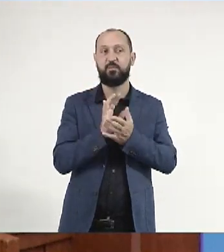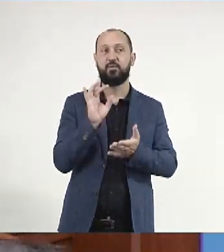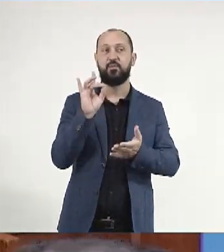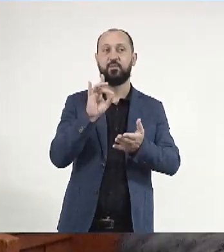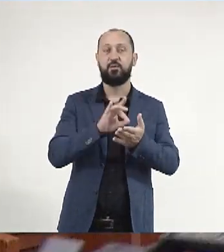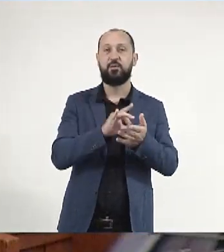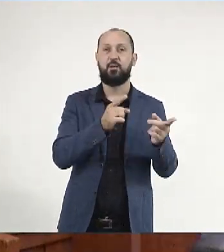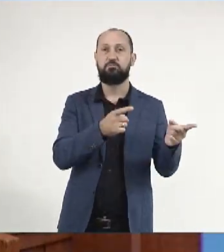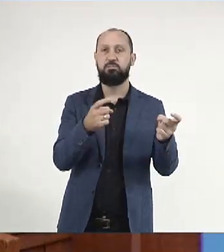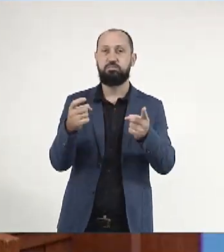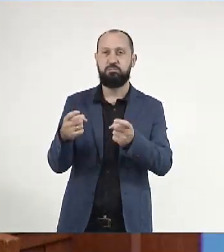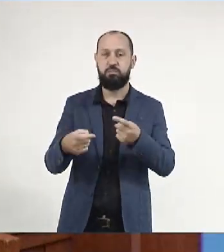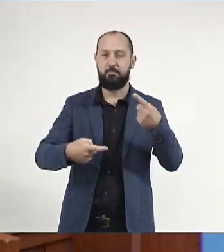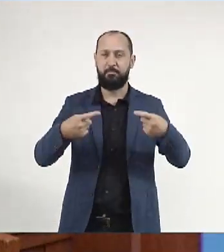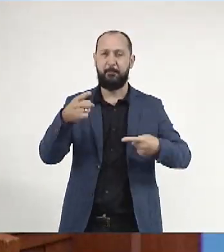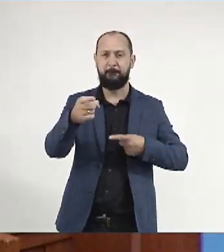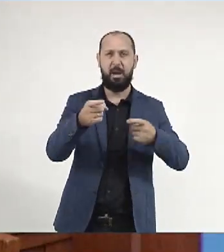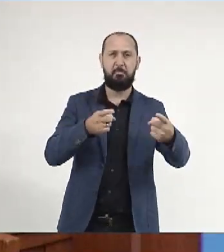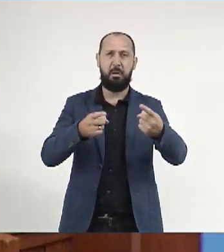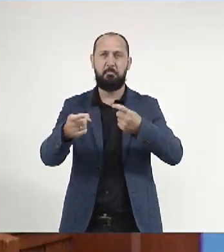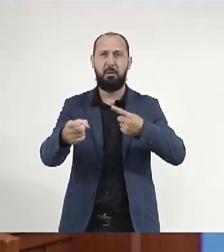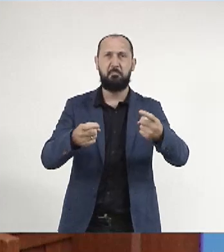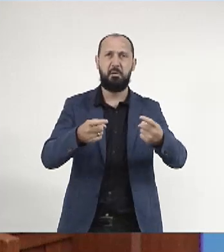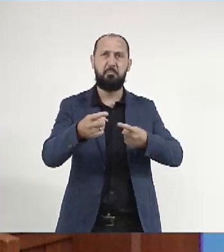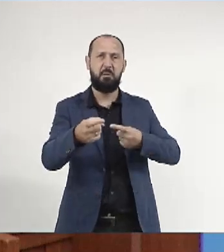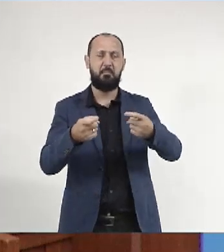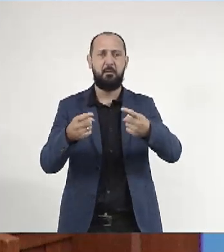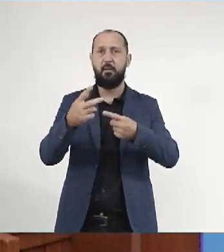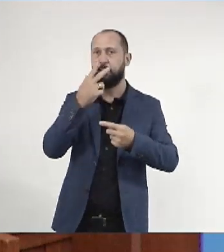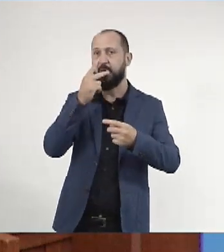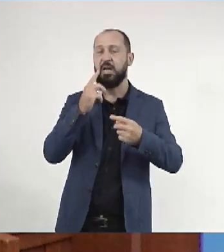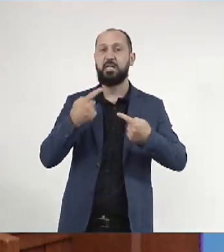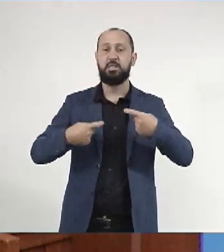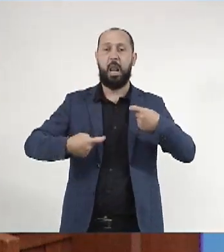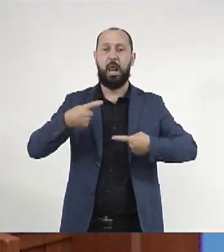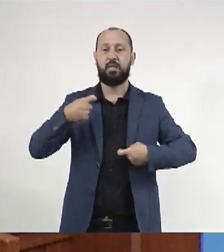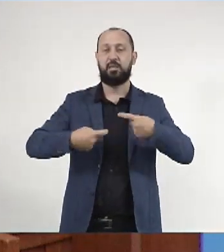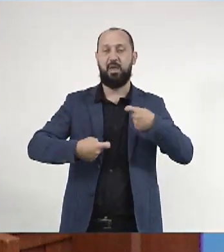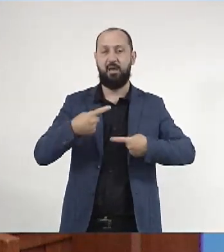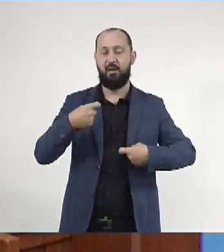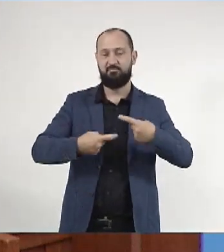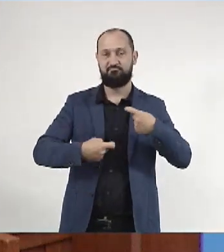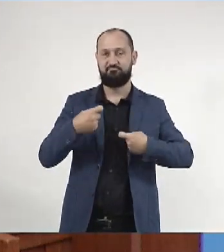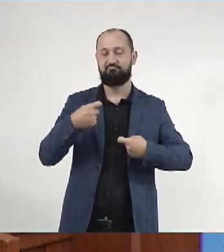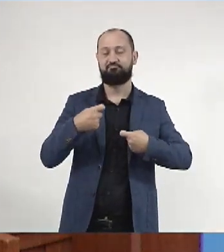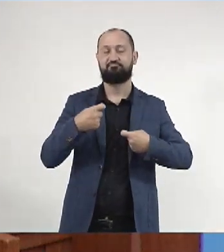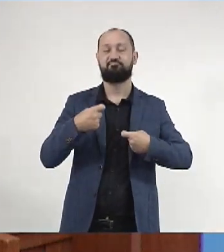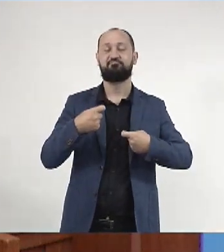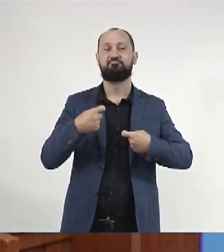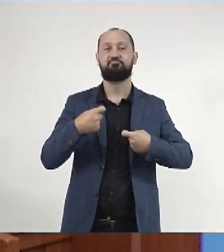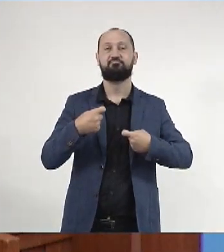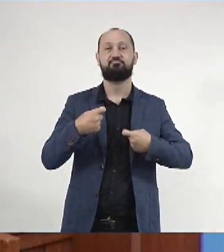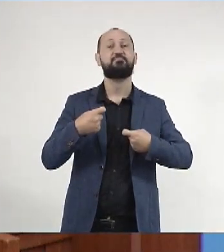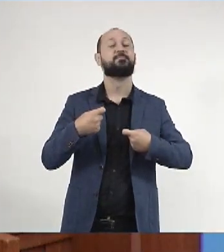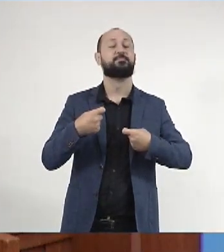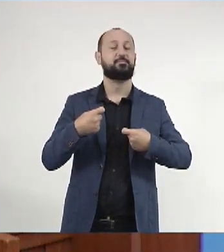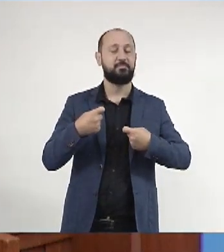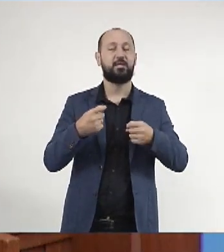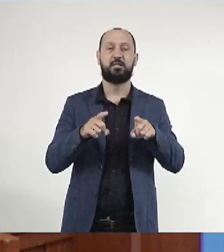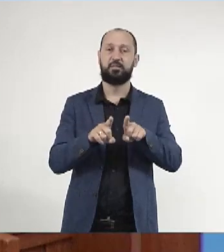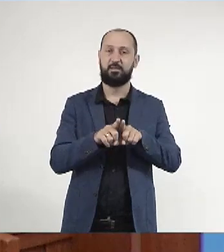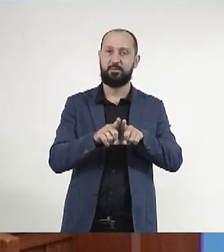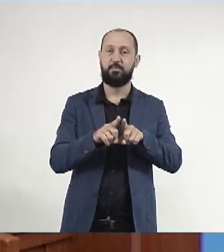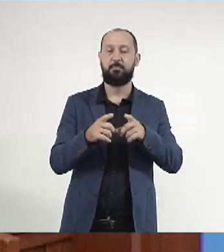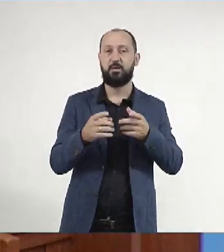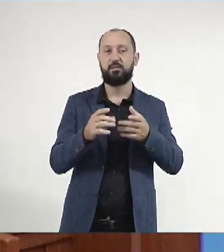verdadeiro bang-bang, uma situação de guerra que foi,